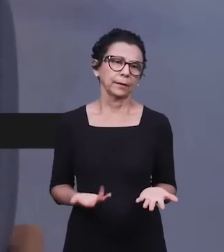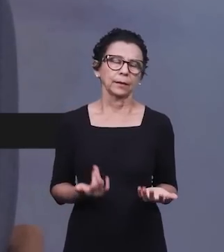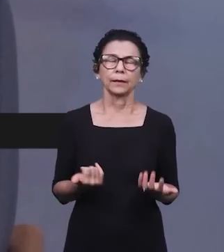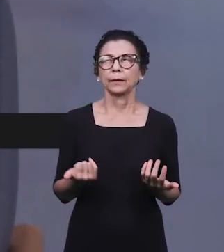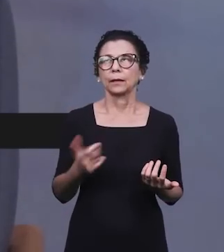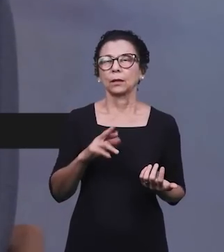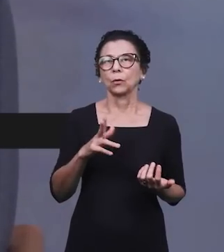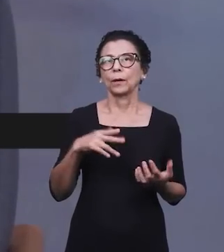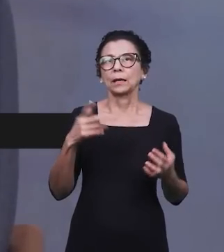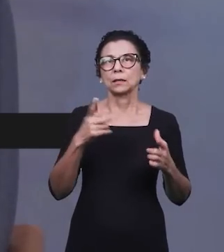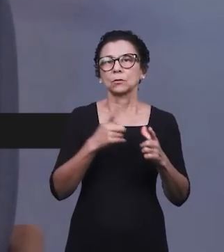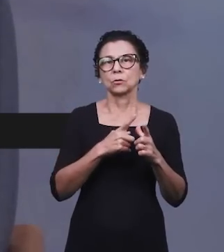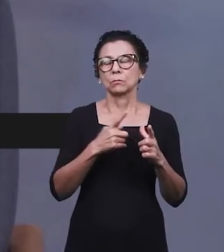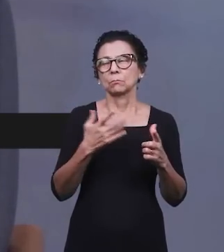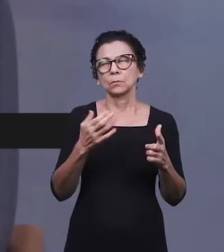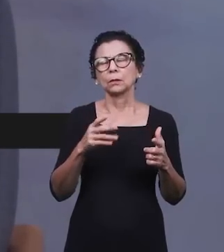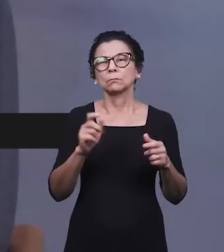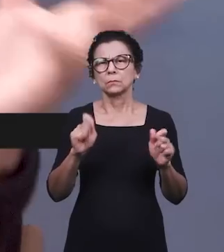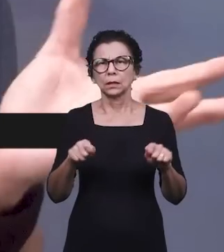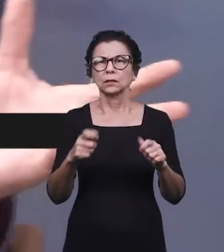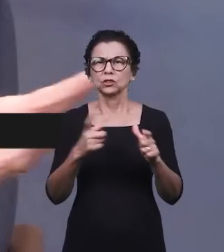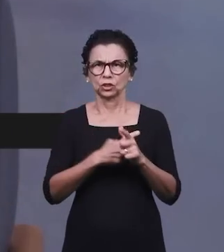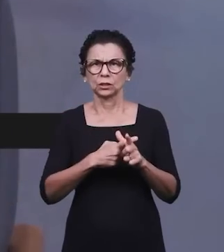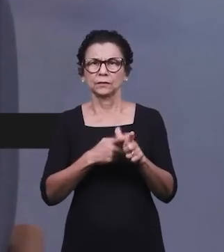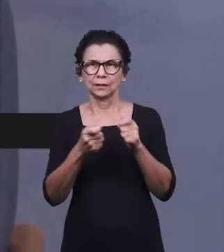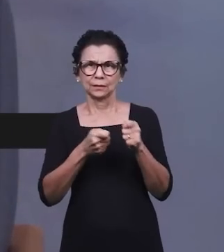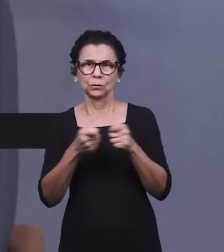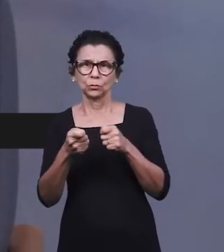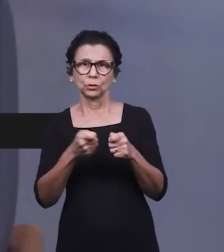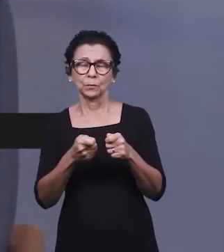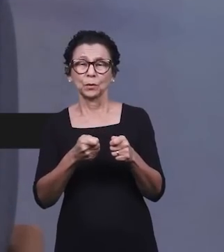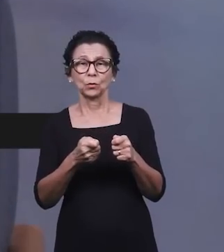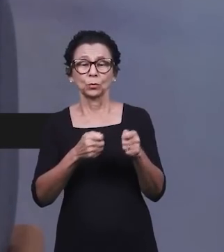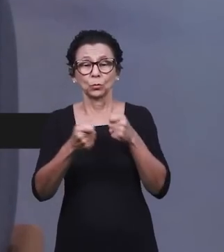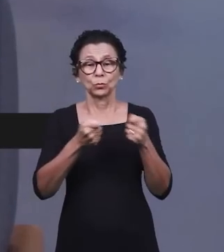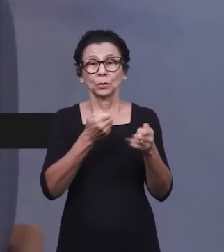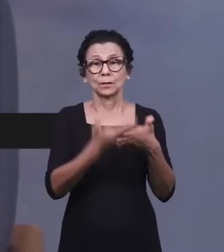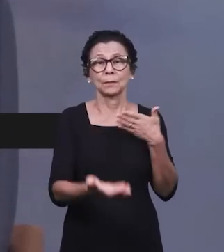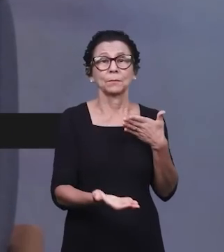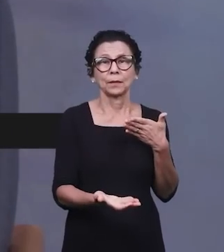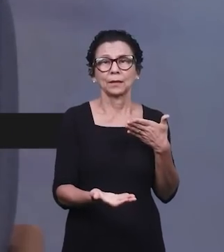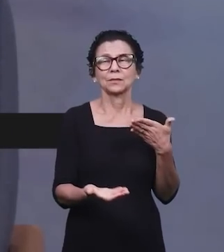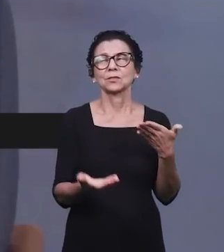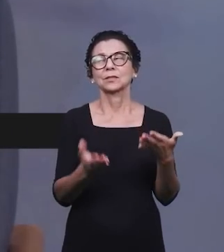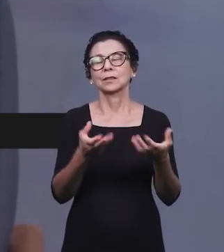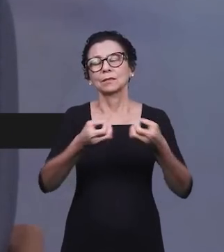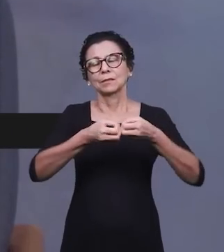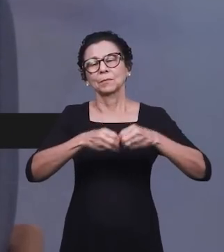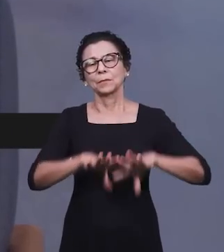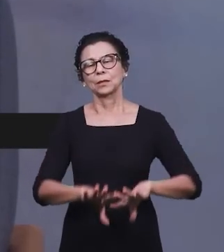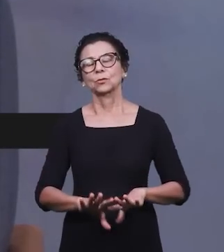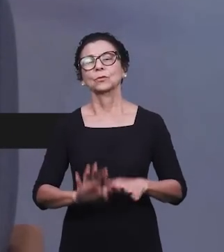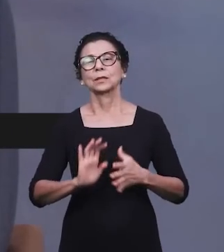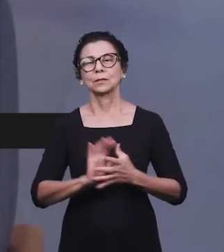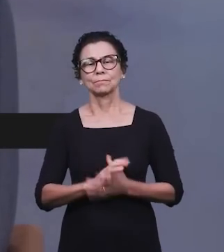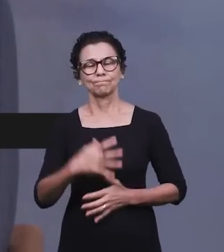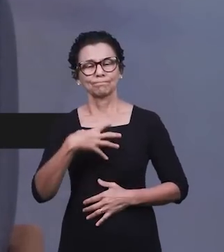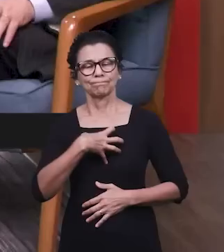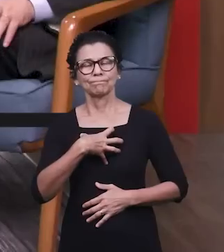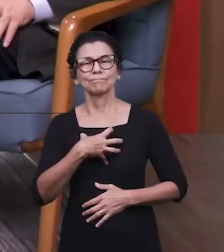dívidas que você tem o controle, mas dívidas que você perde o controle, essas sim te afetam e trazem prejuízo até para a sua vida de modo